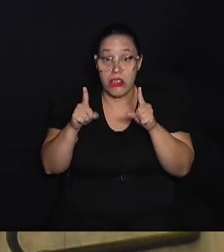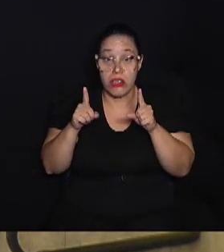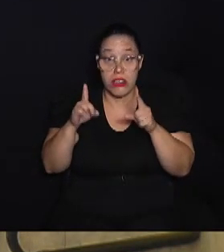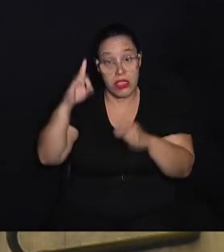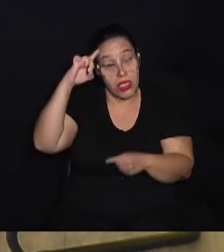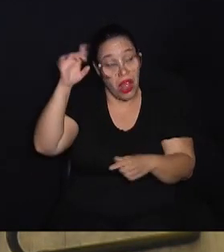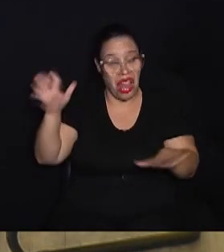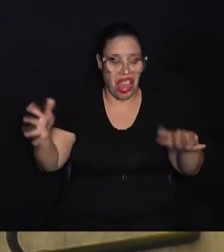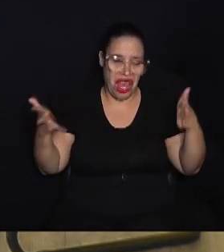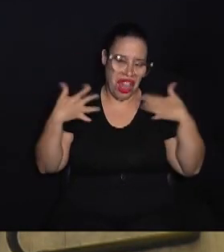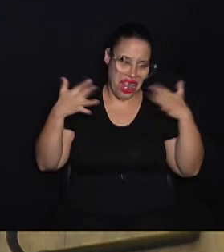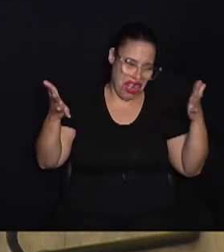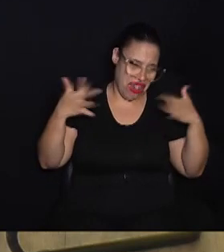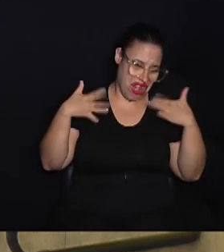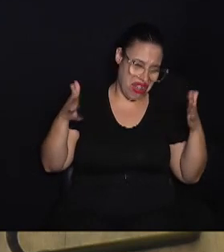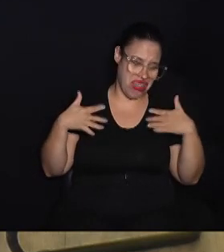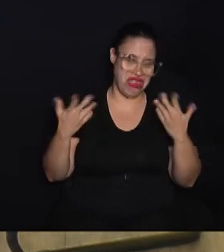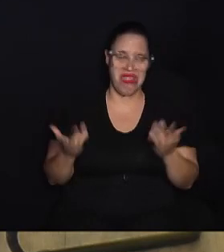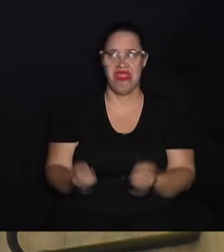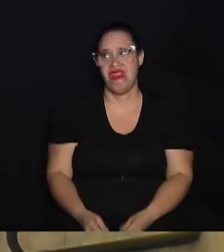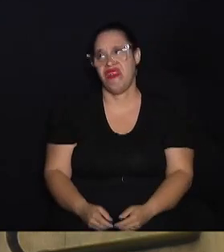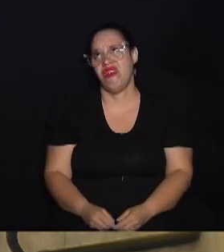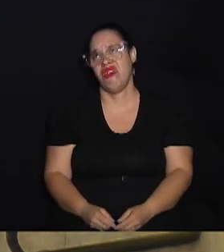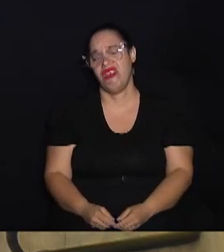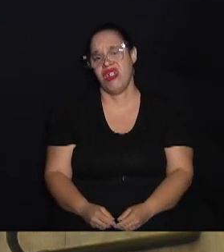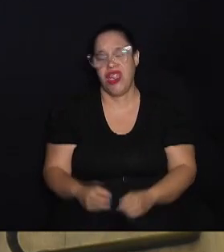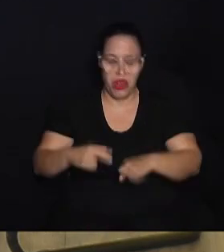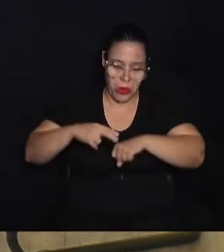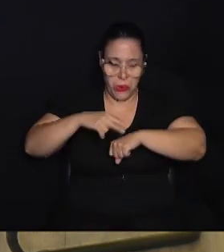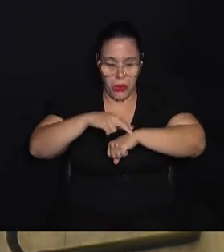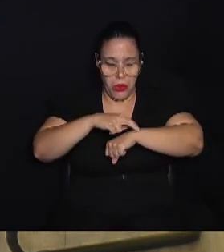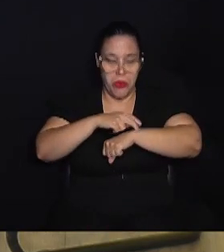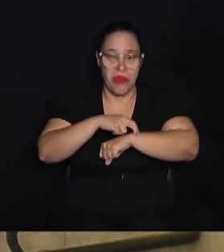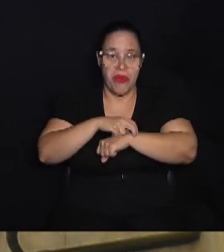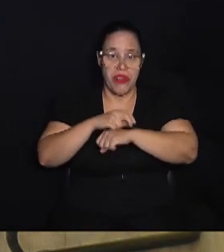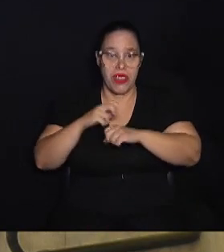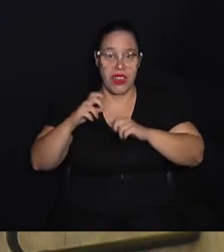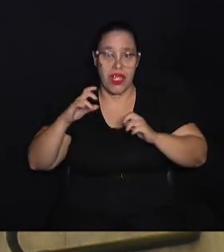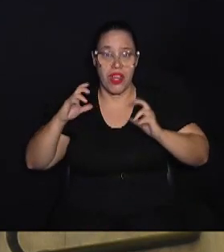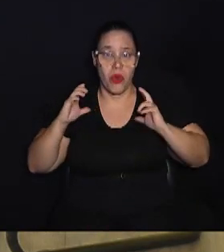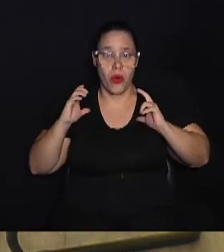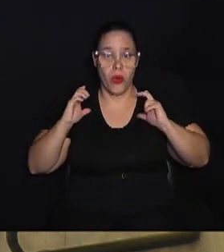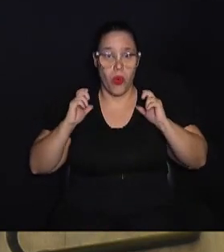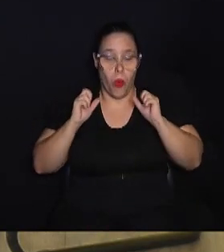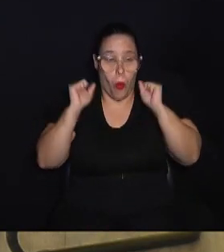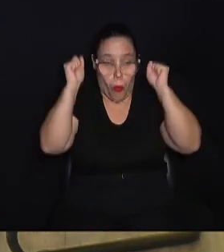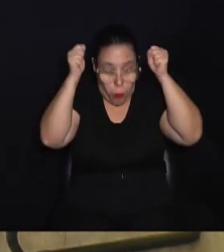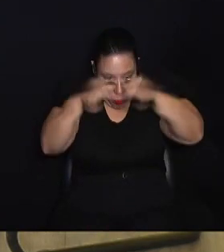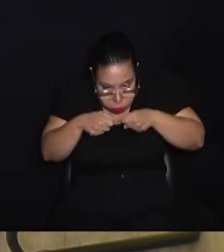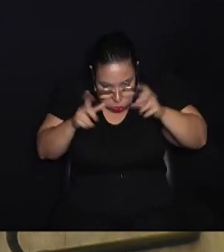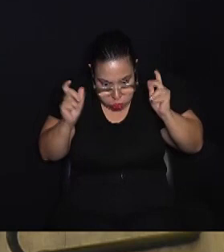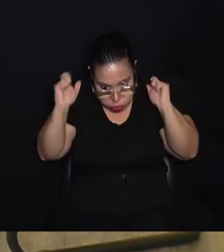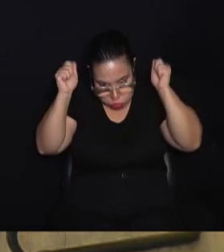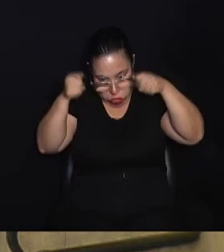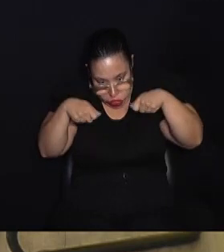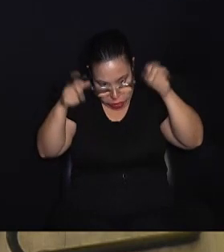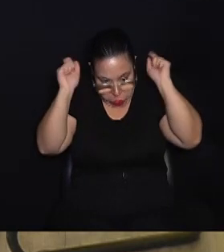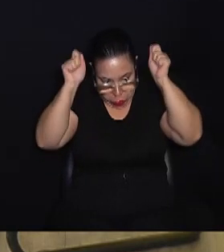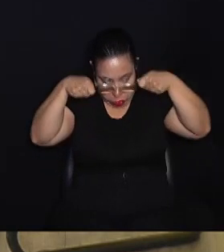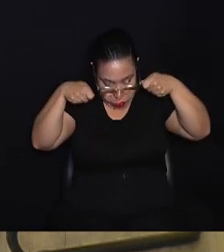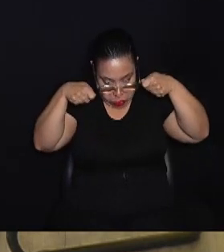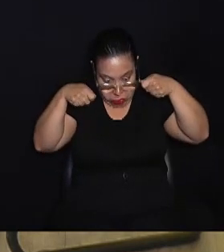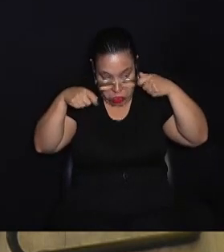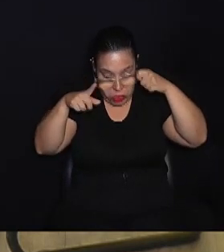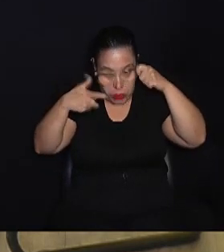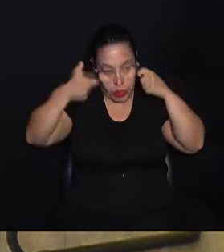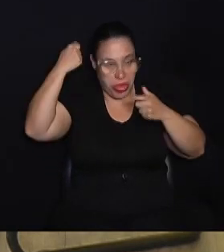muito quentes. E essa questão de muitas vezes você sair parecendo uma cebola, né? Com blusa, depois